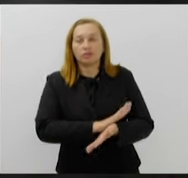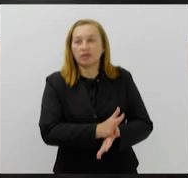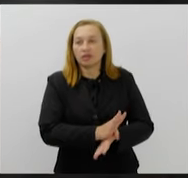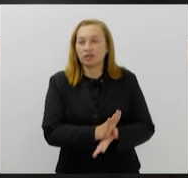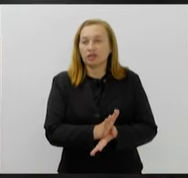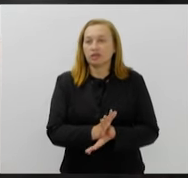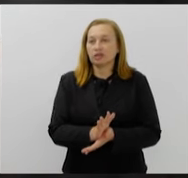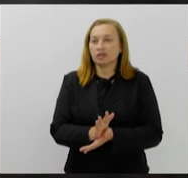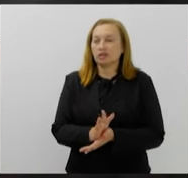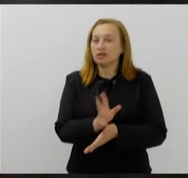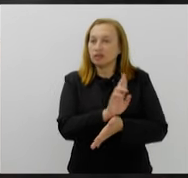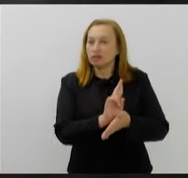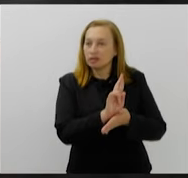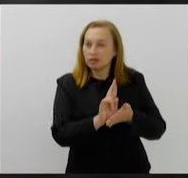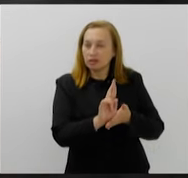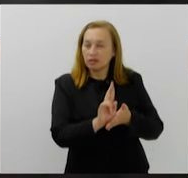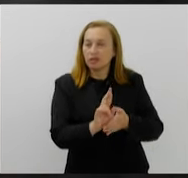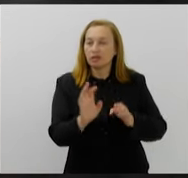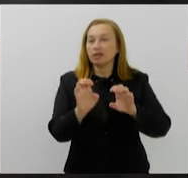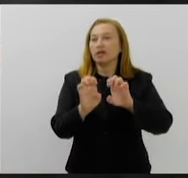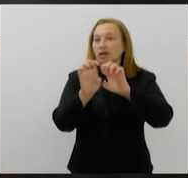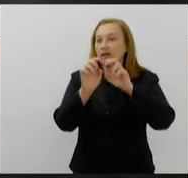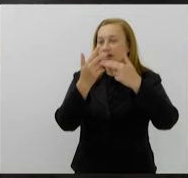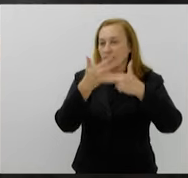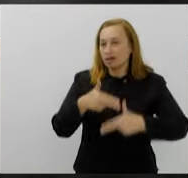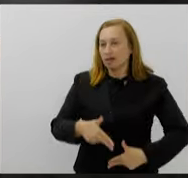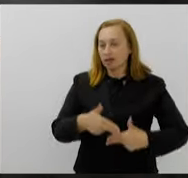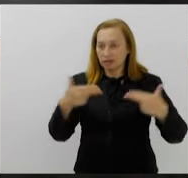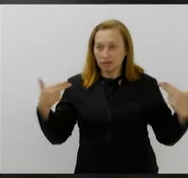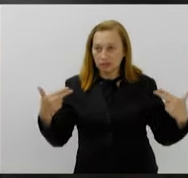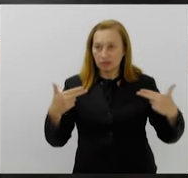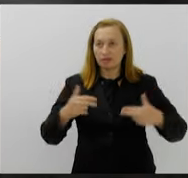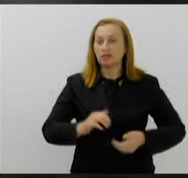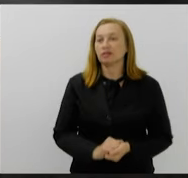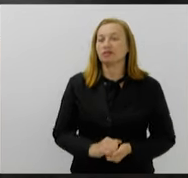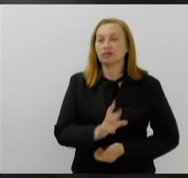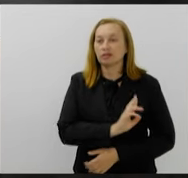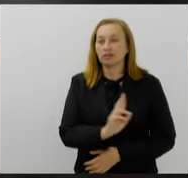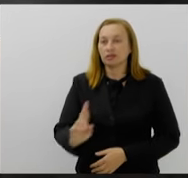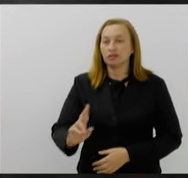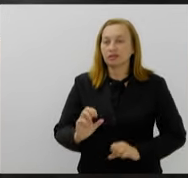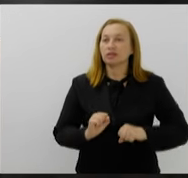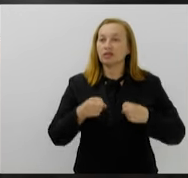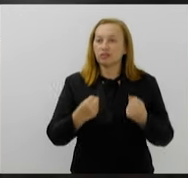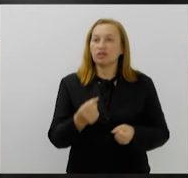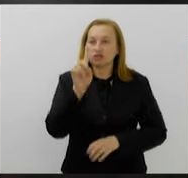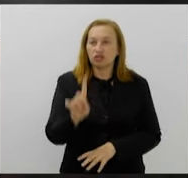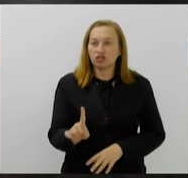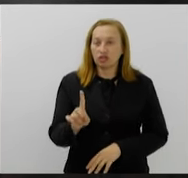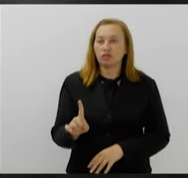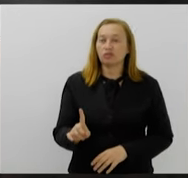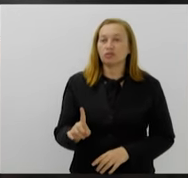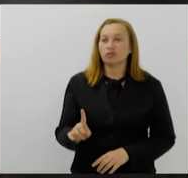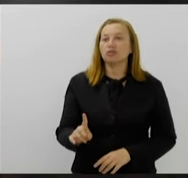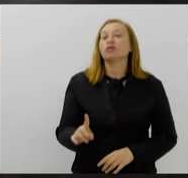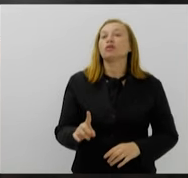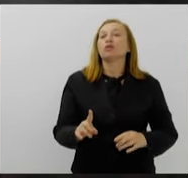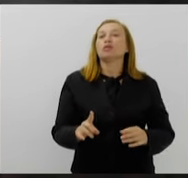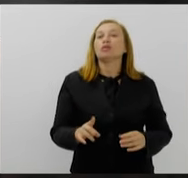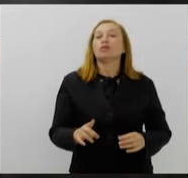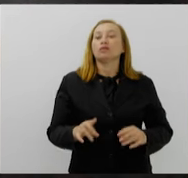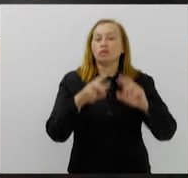etnia religião e procedência Nacional favorável com emenda de defesa dos direitos humanos e cidadania favorável com